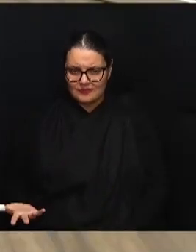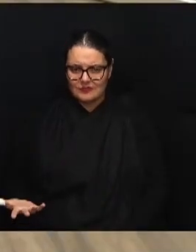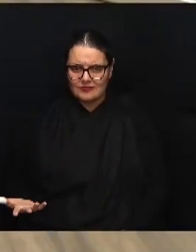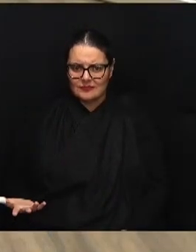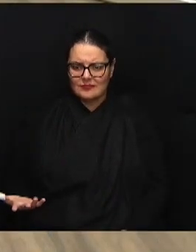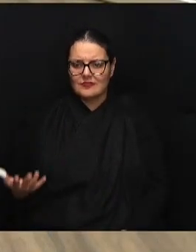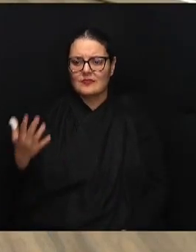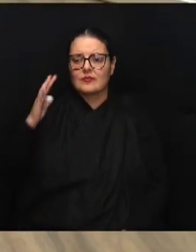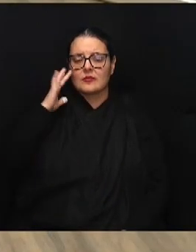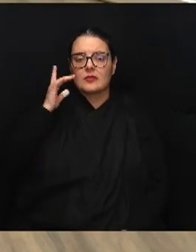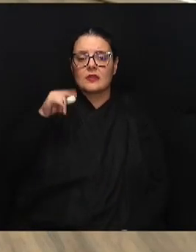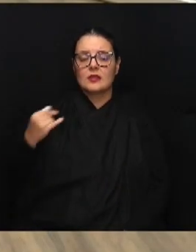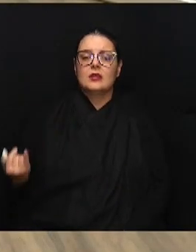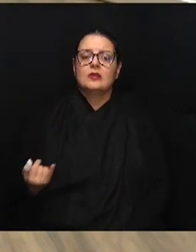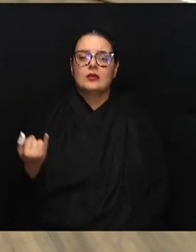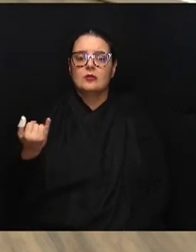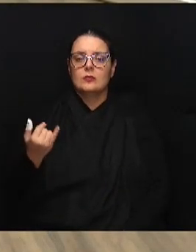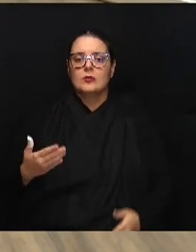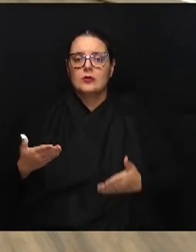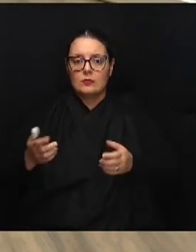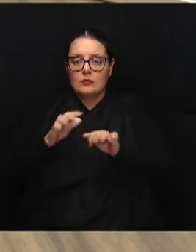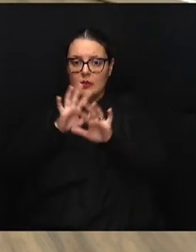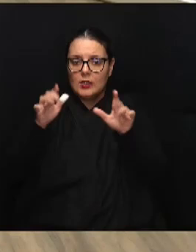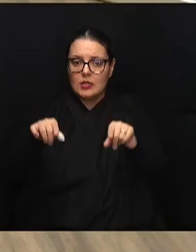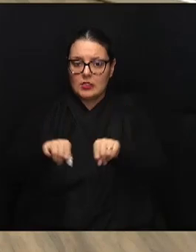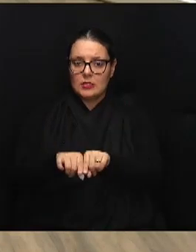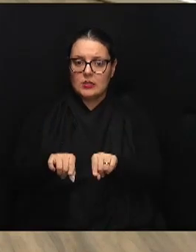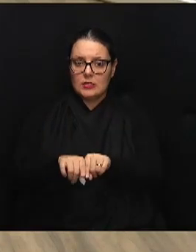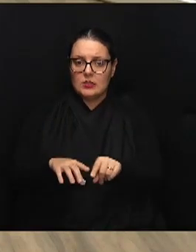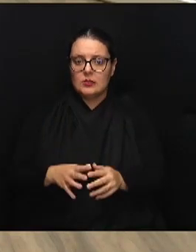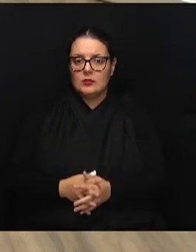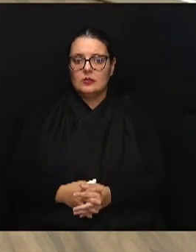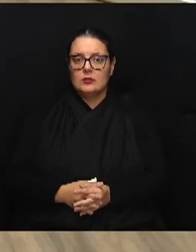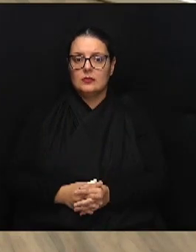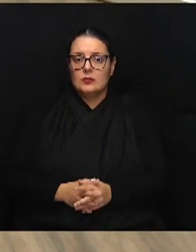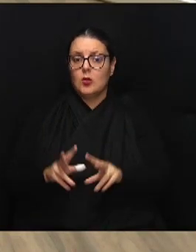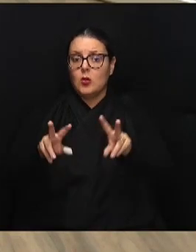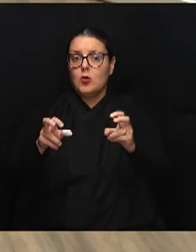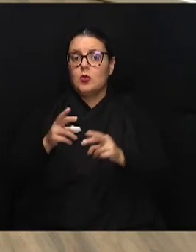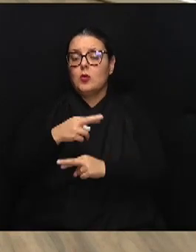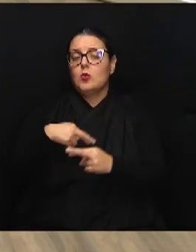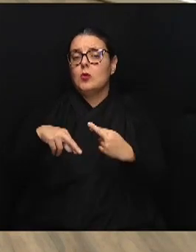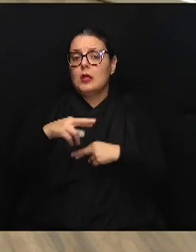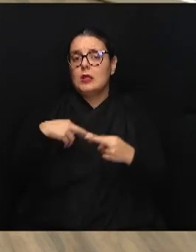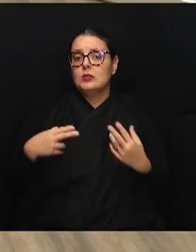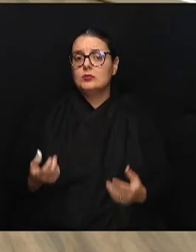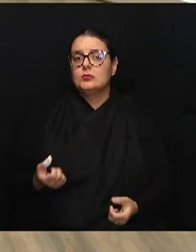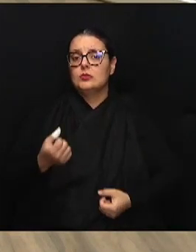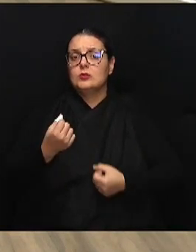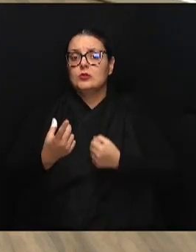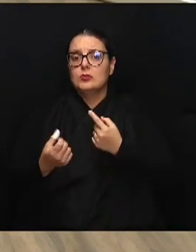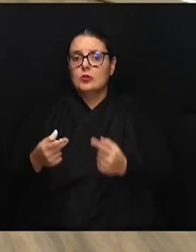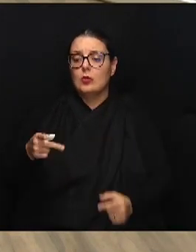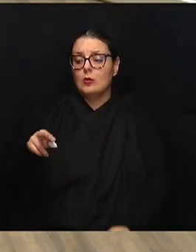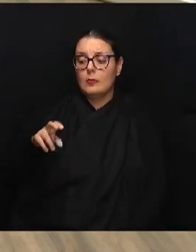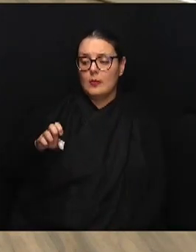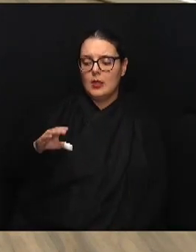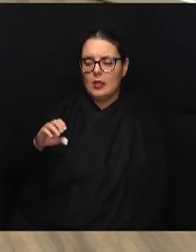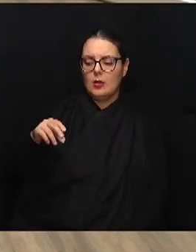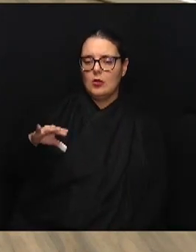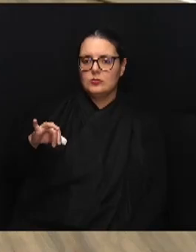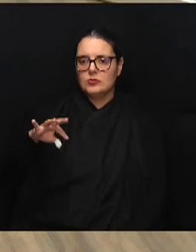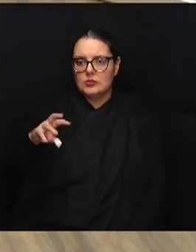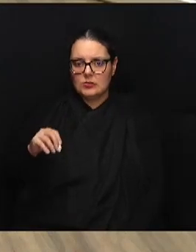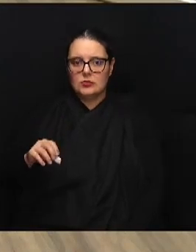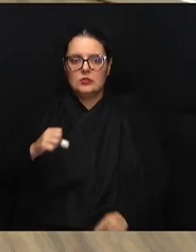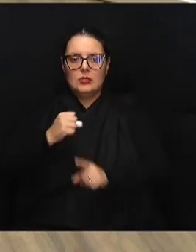acho que é importante a gente trazer luz também nesse tema em relação a alguns preconceitos que a